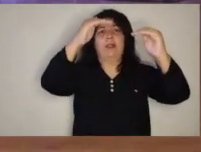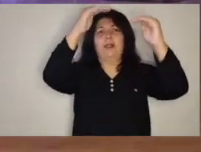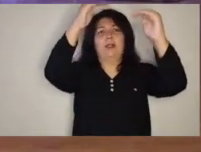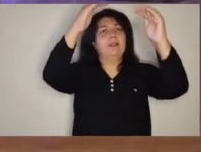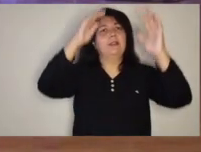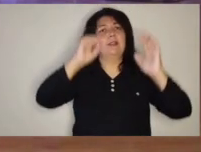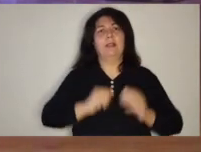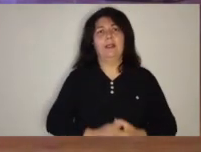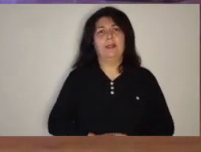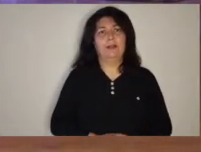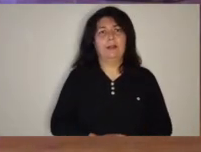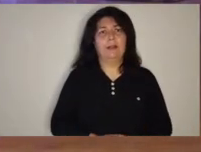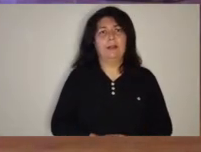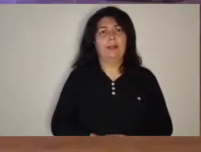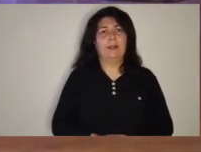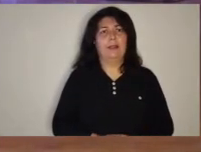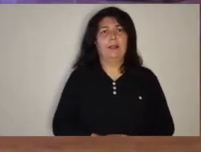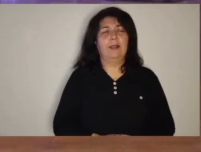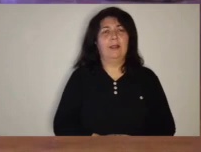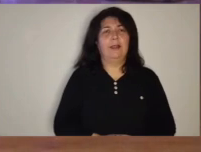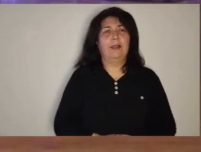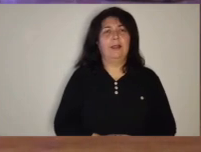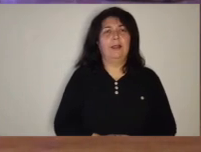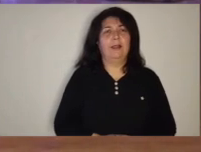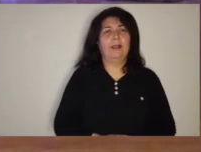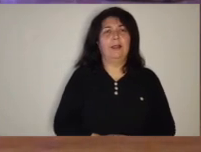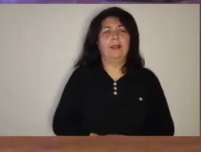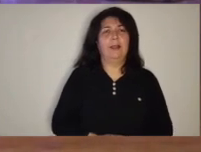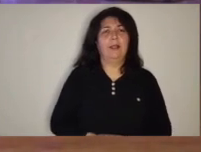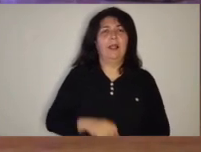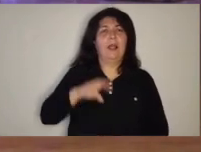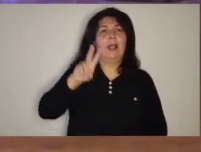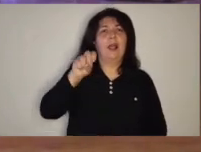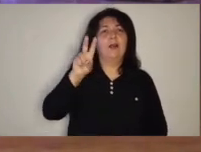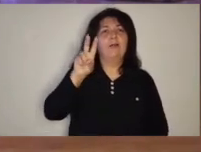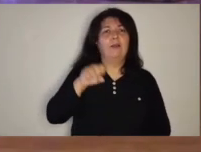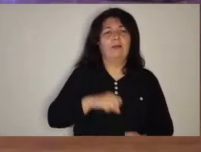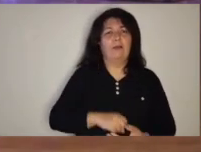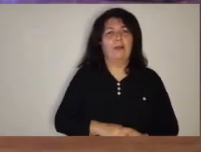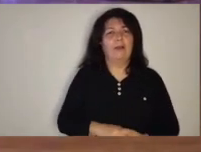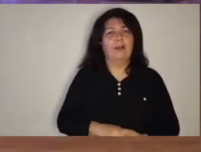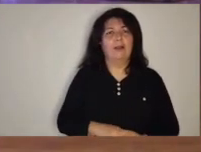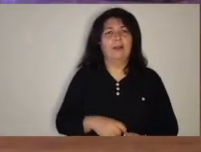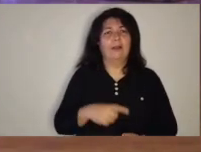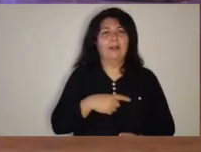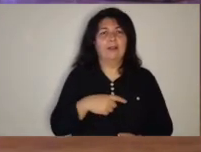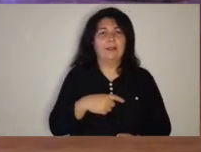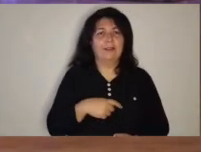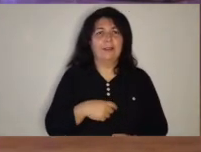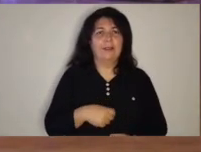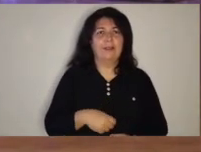Você que é vovó, que tem netos, curta esses netinhos. Porque eles vão crescer.